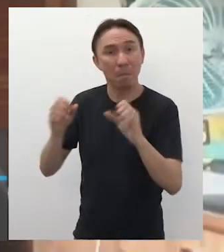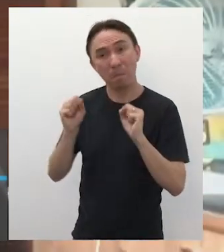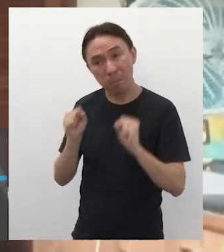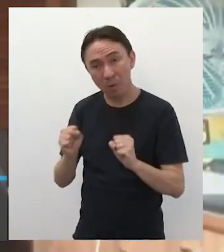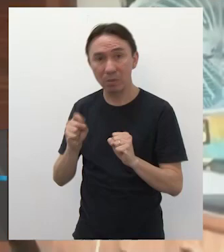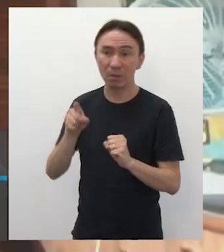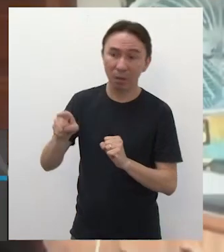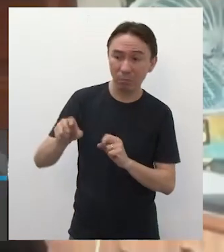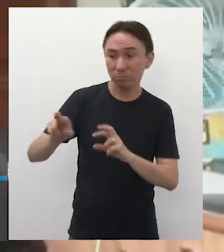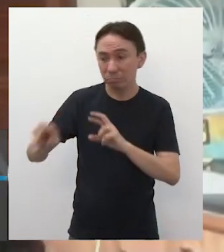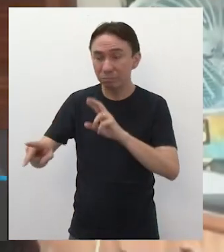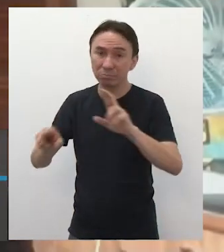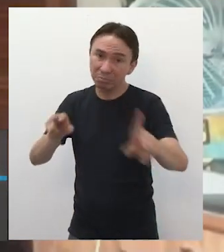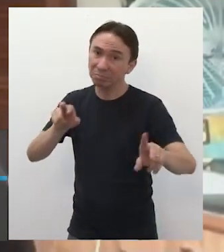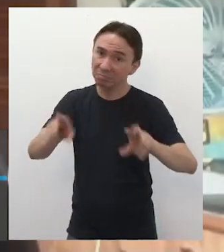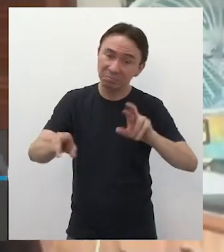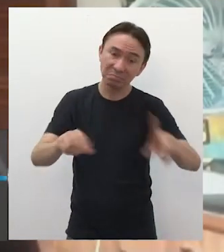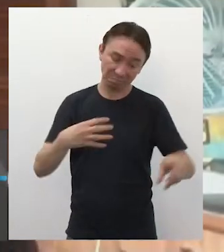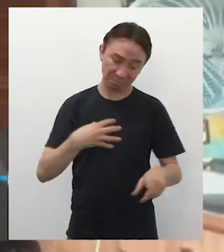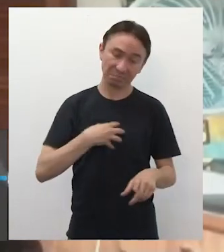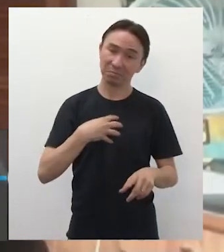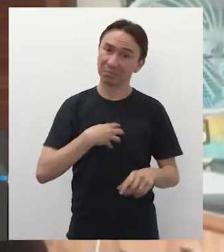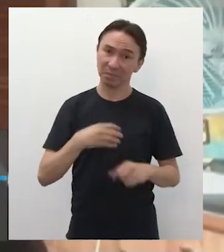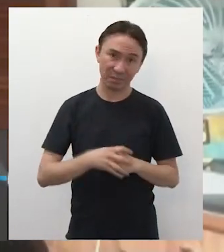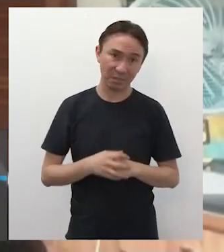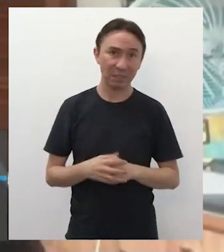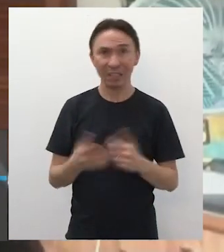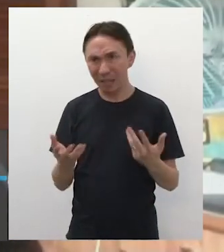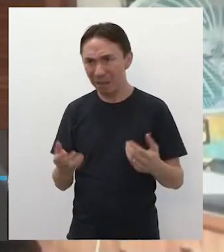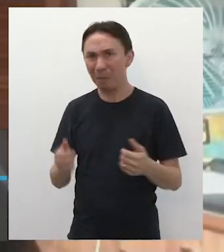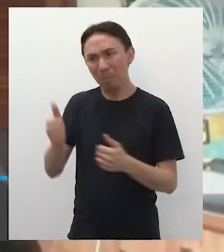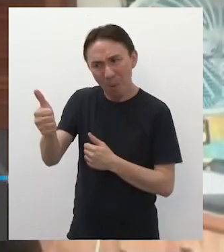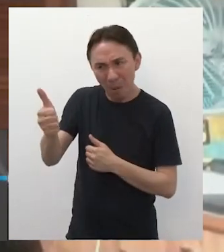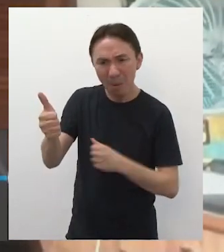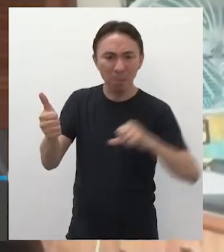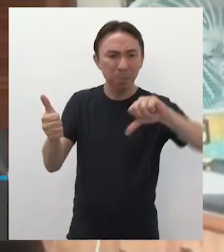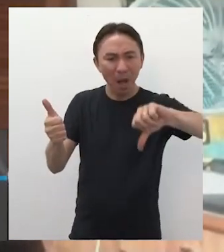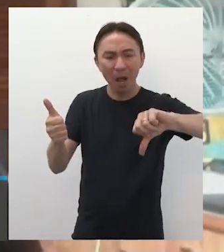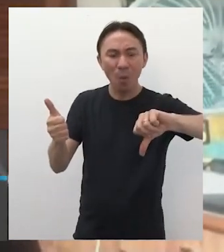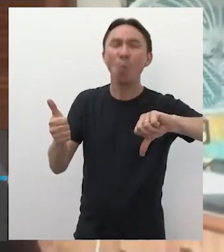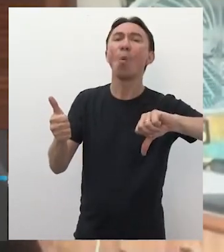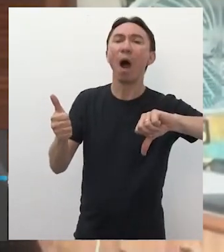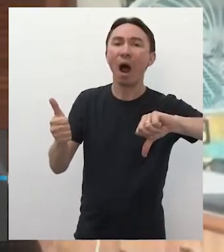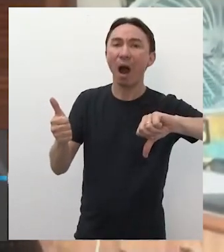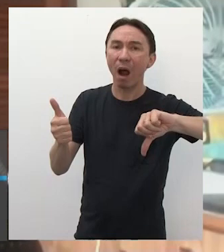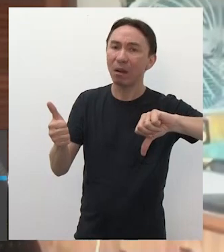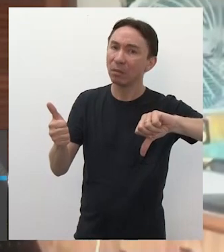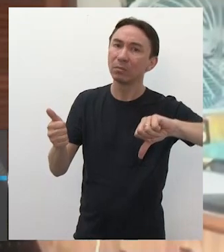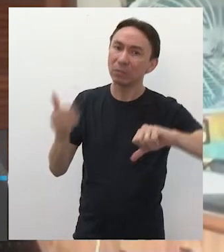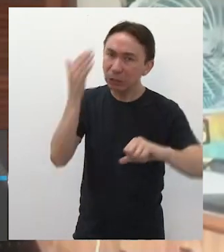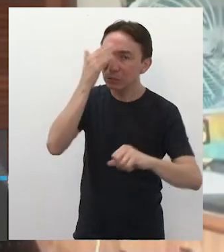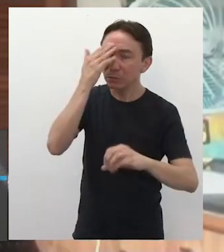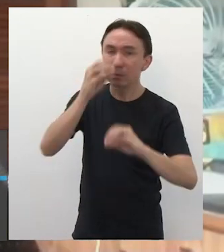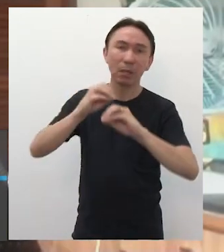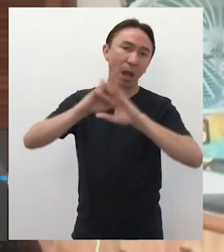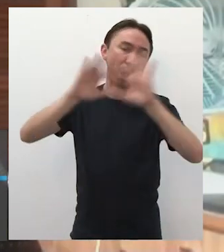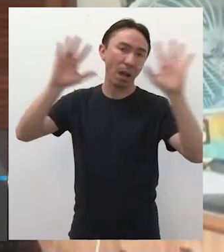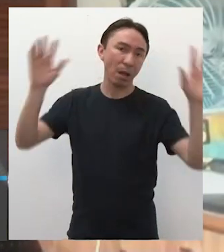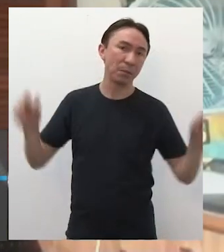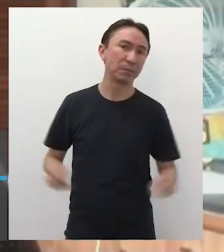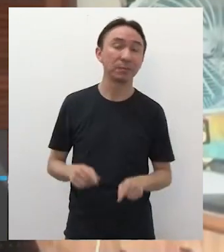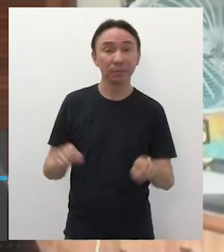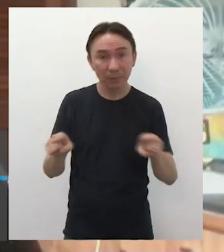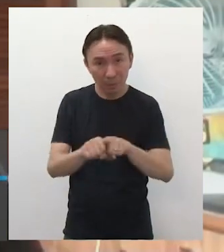é negativo. E a outra coisa é a gente fazer esse exercício constante. O que eu quero elogiar e o que eu